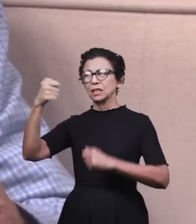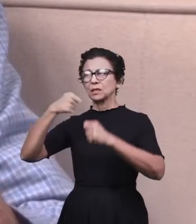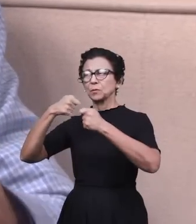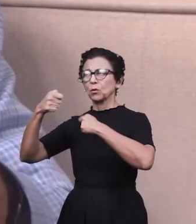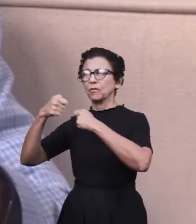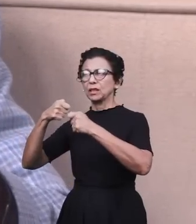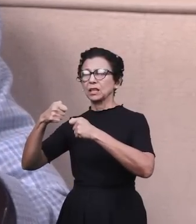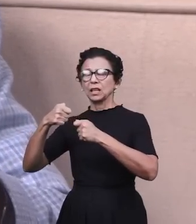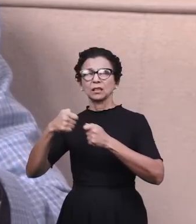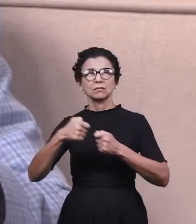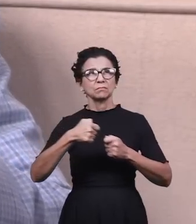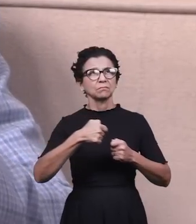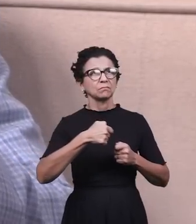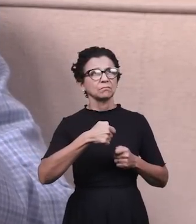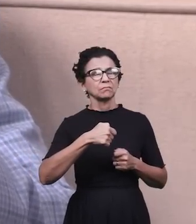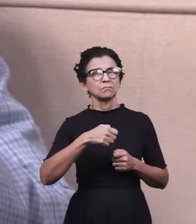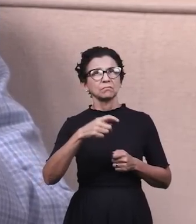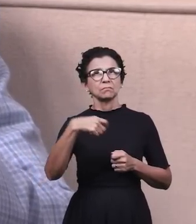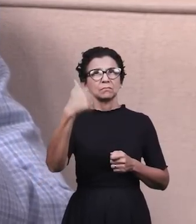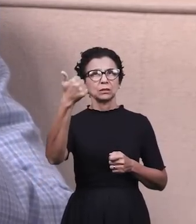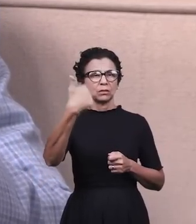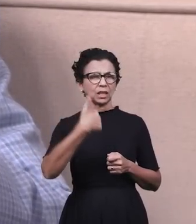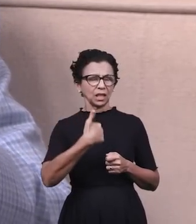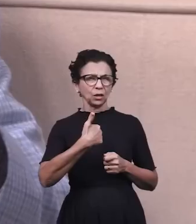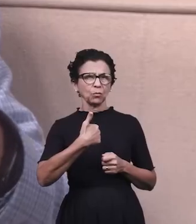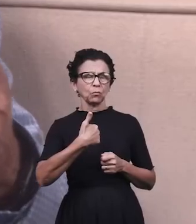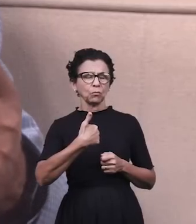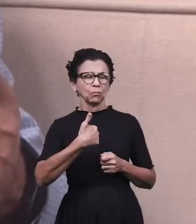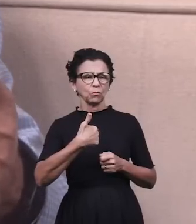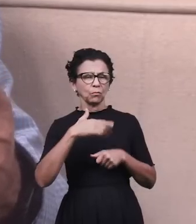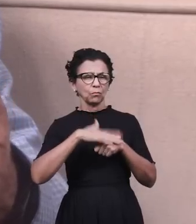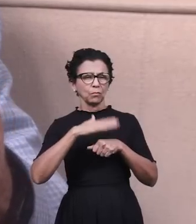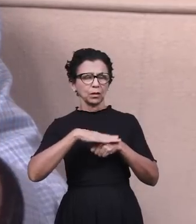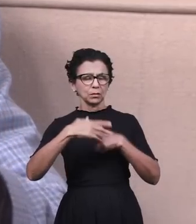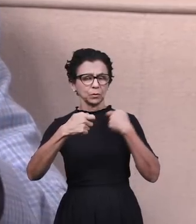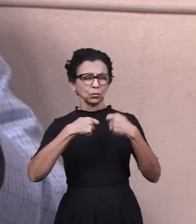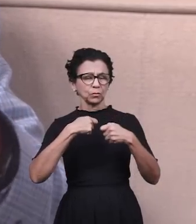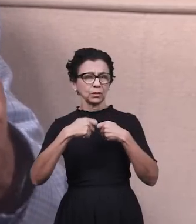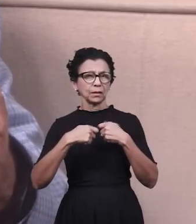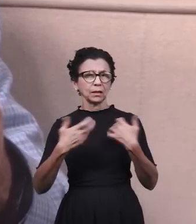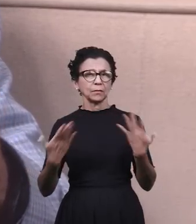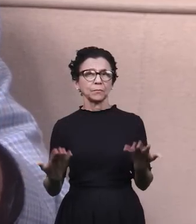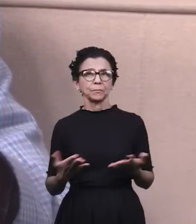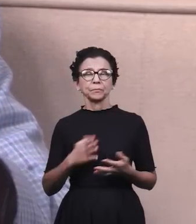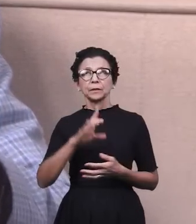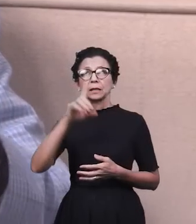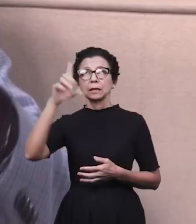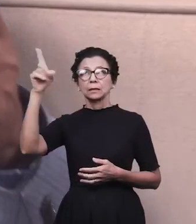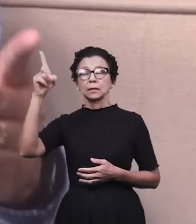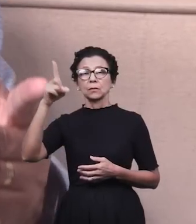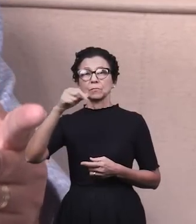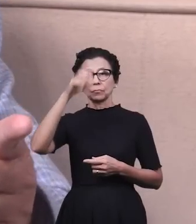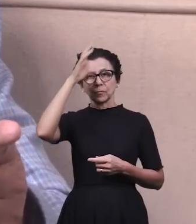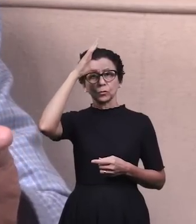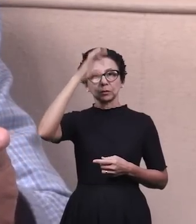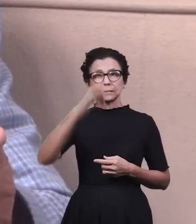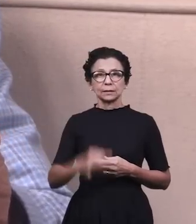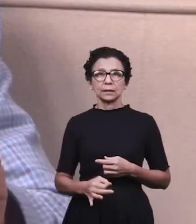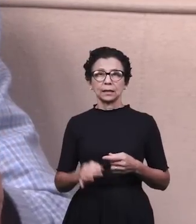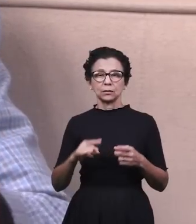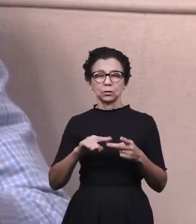vida. Por quê? Porque Deus é onisciente, onipotente,